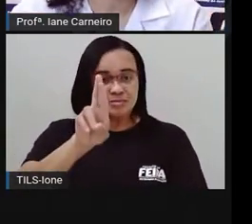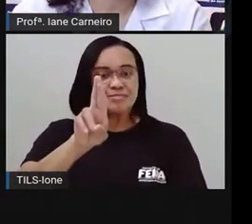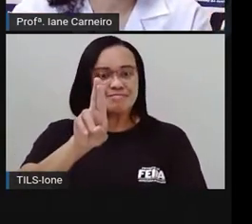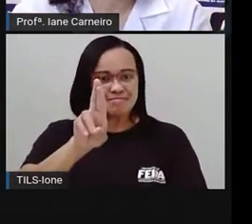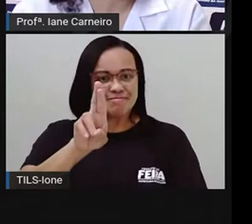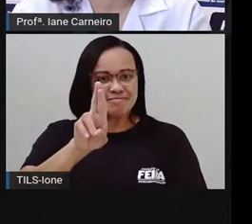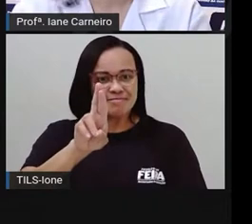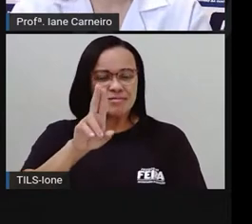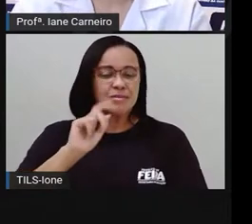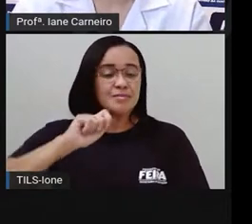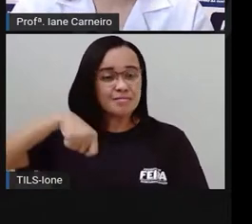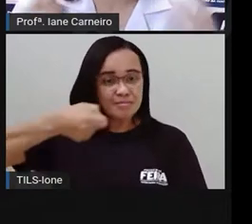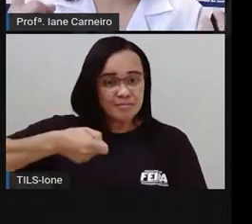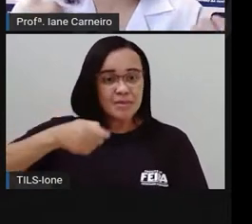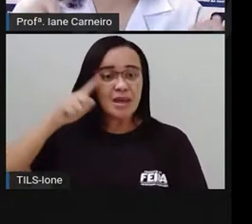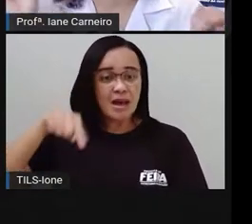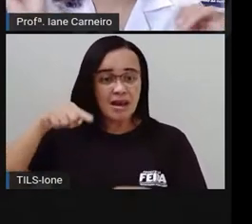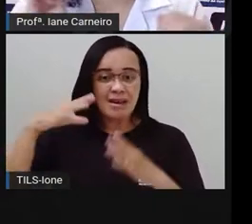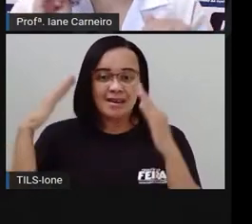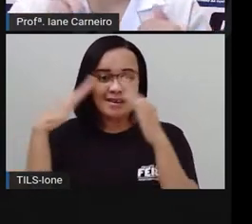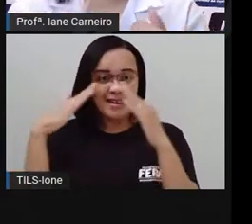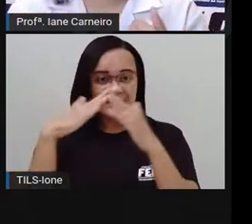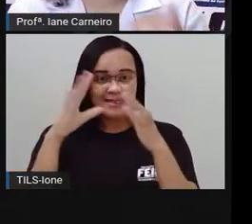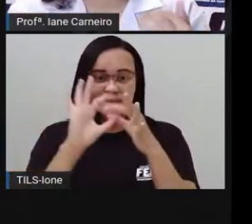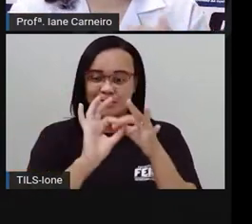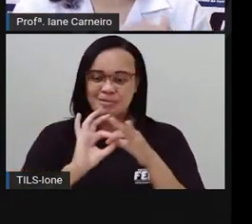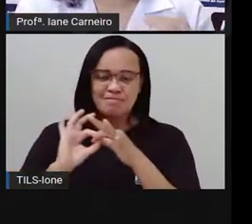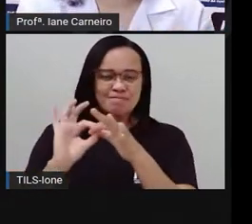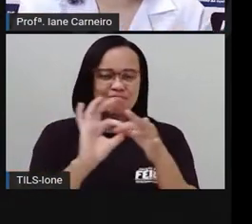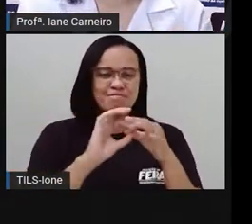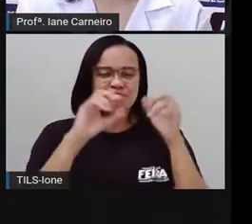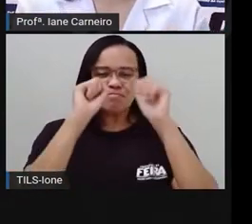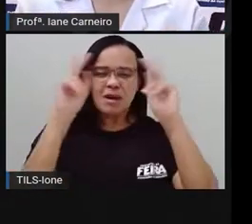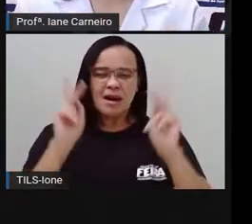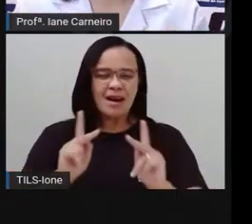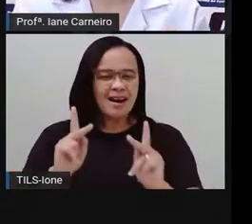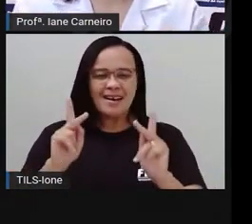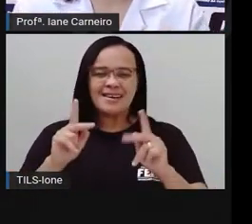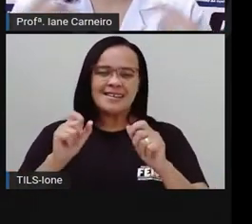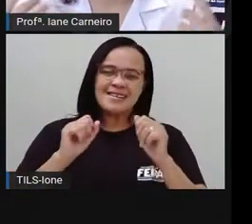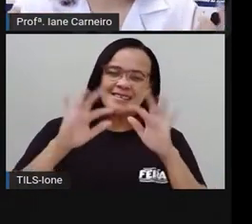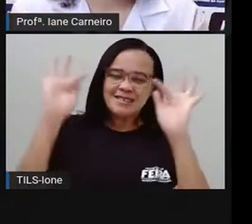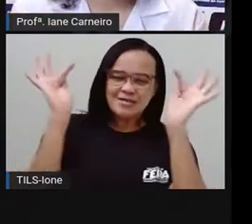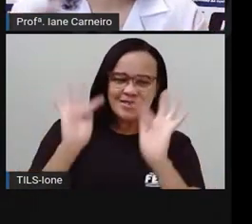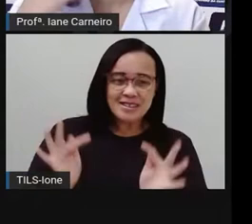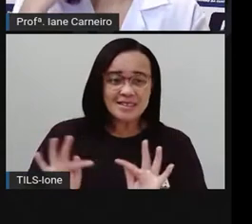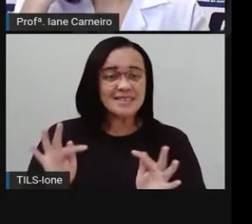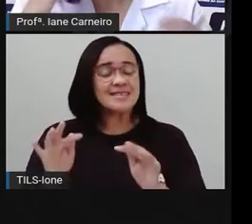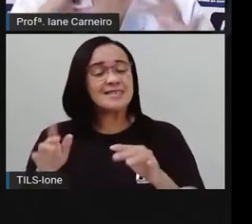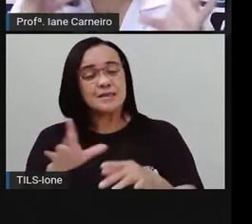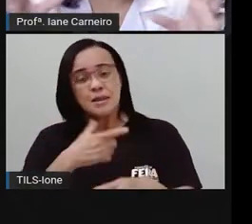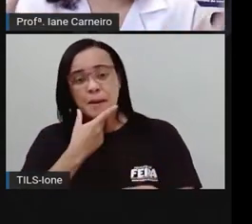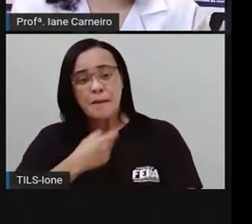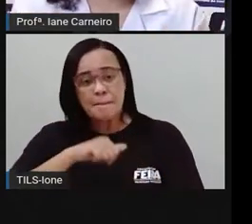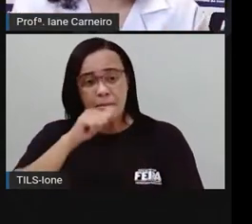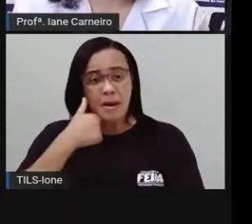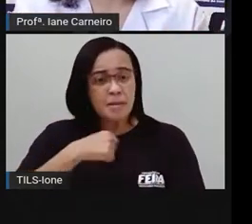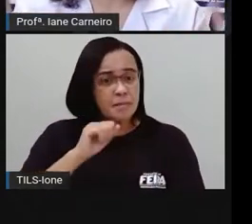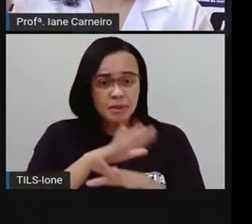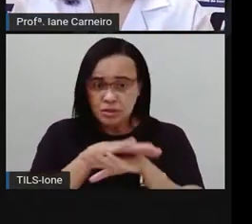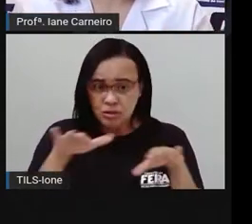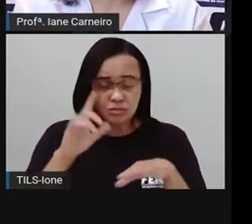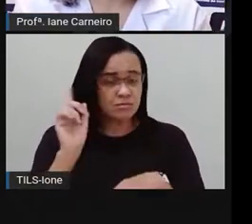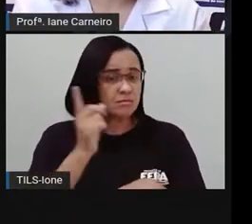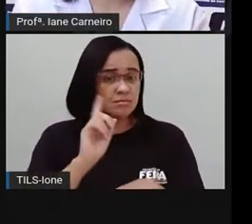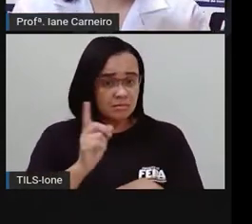manter a harmonia do lar. Então, não é só obrigação do papai e da mamãe manter a harmonia. As crianças, todo mundo que mora aí na